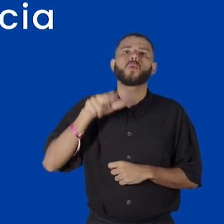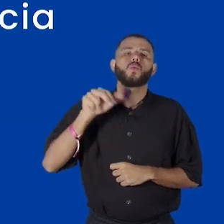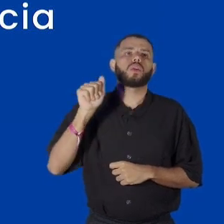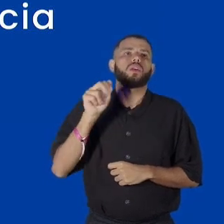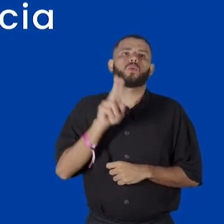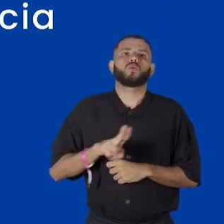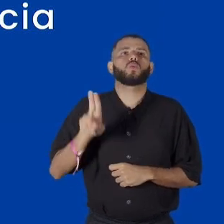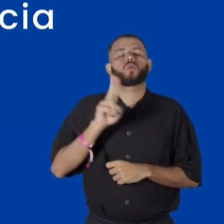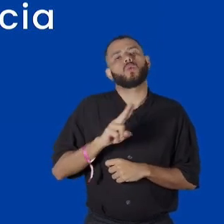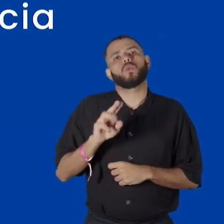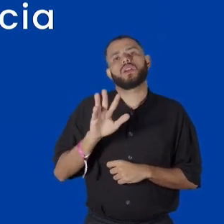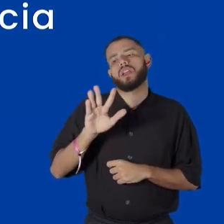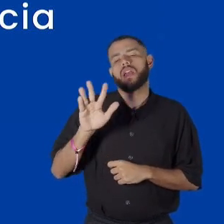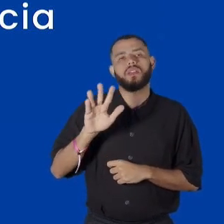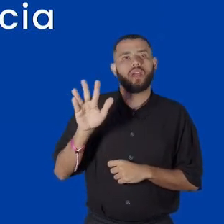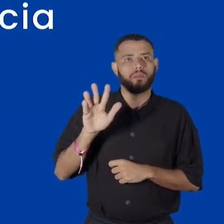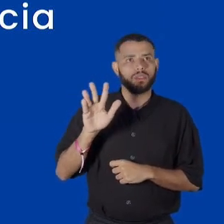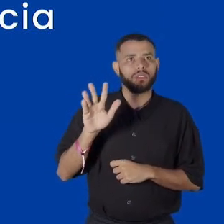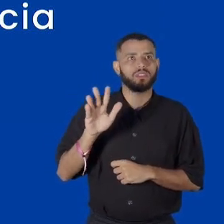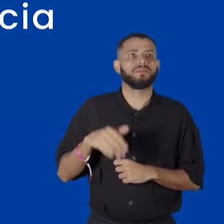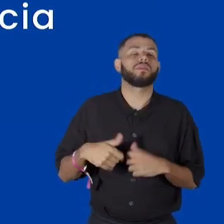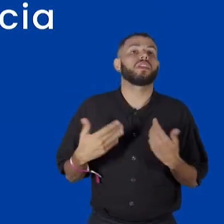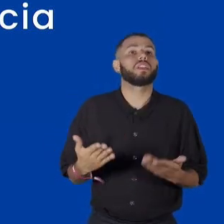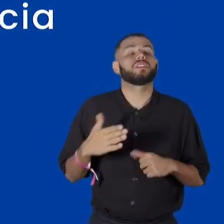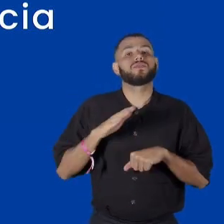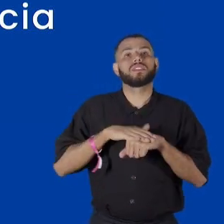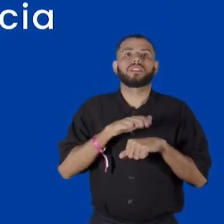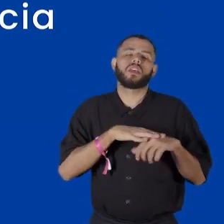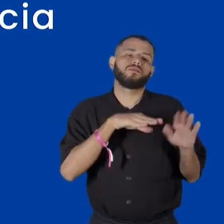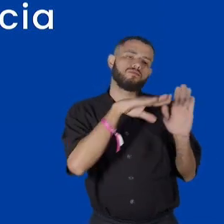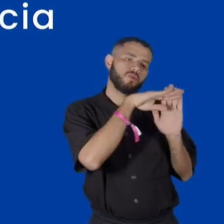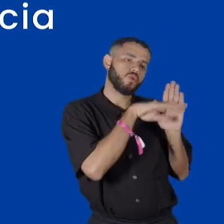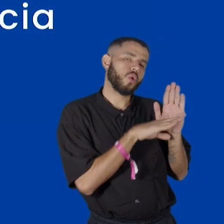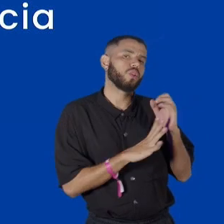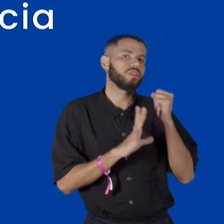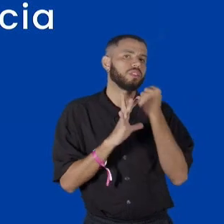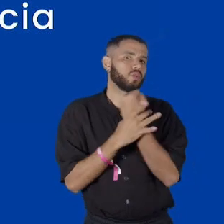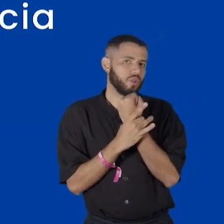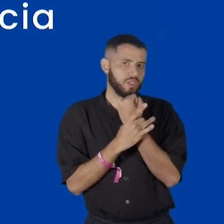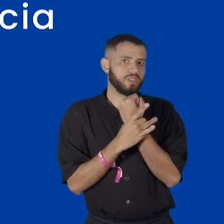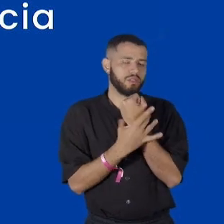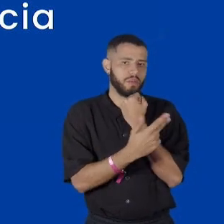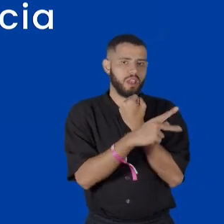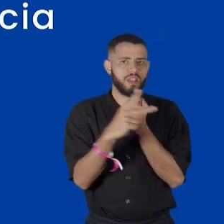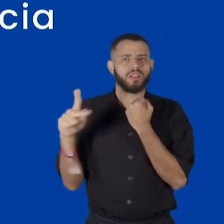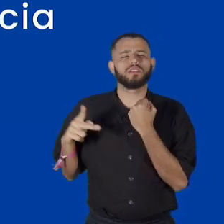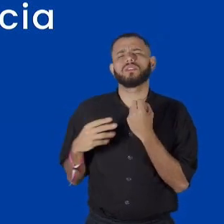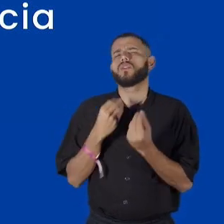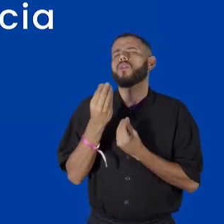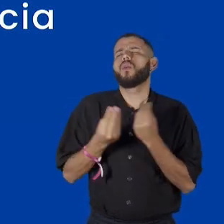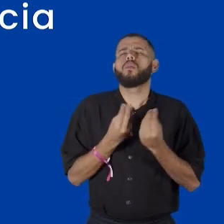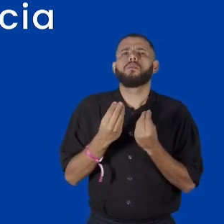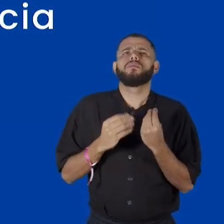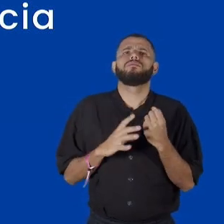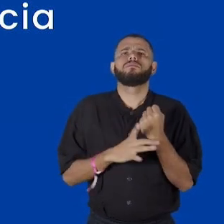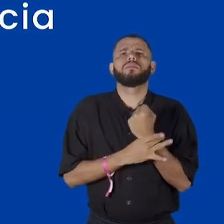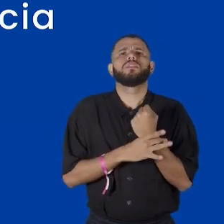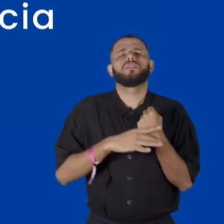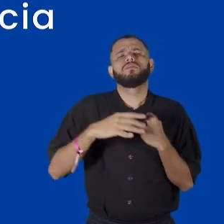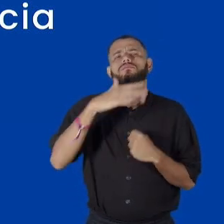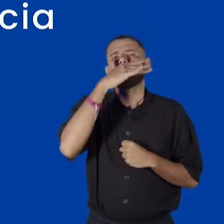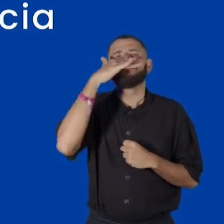cannabis. E eles fizeram um protocolo de segurança para esses pacientes. Como que a gente vai introduzir a cannabis via pulmonar no